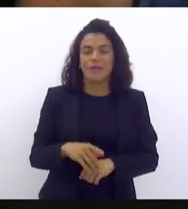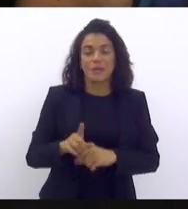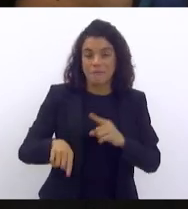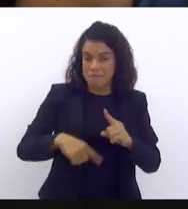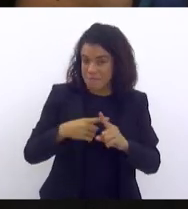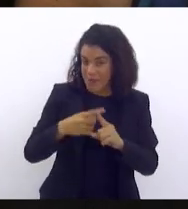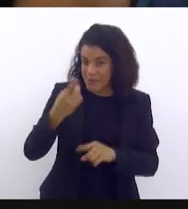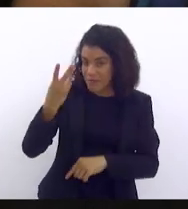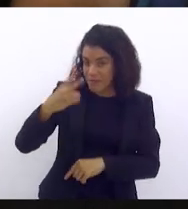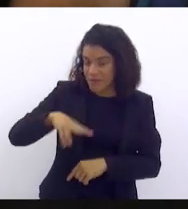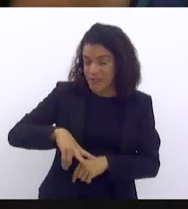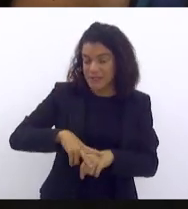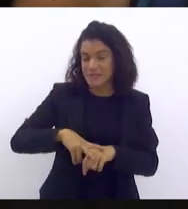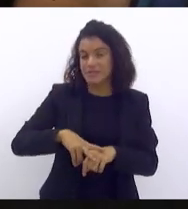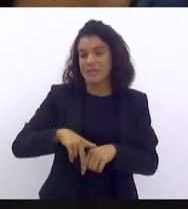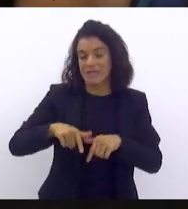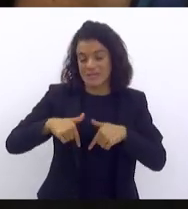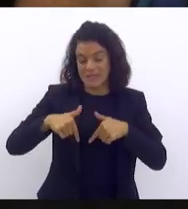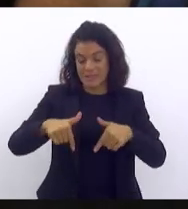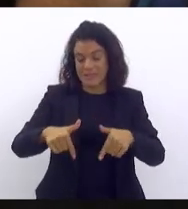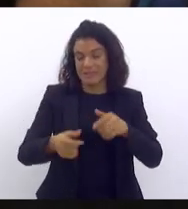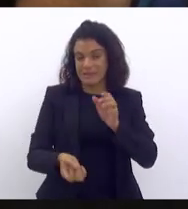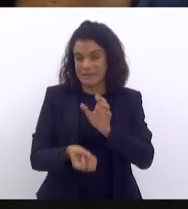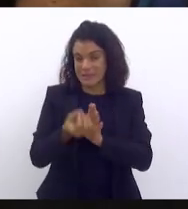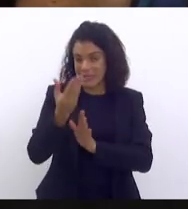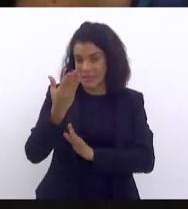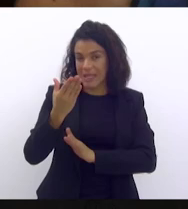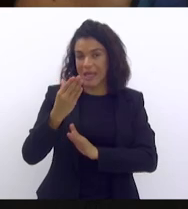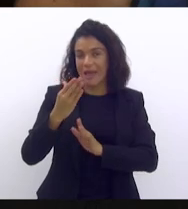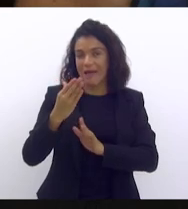vez, a iniciativa de fazer essa audiência nesse período